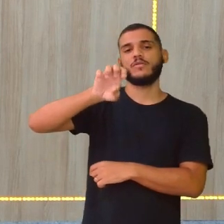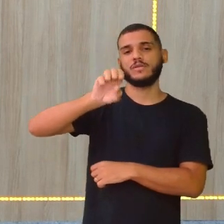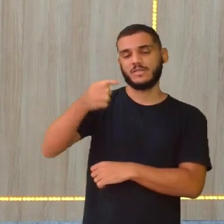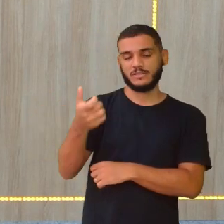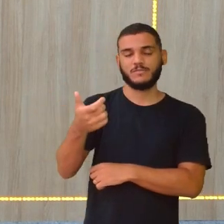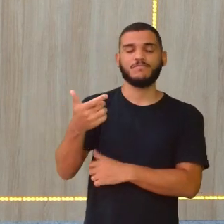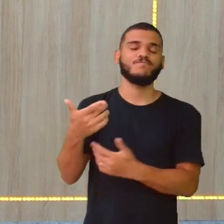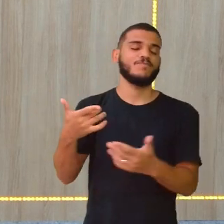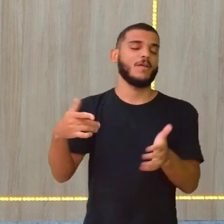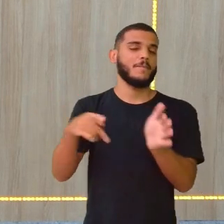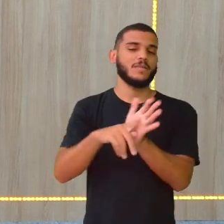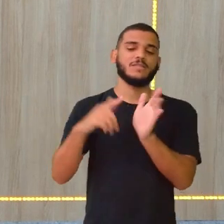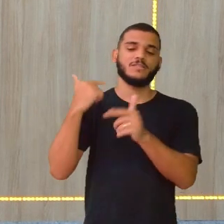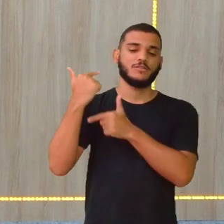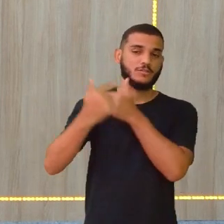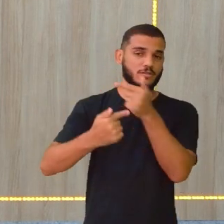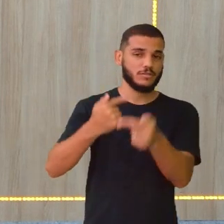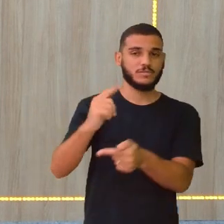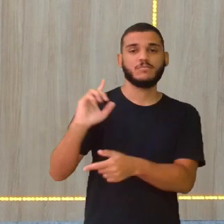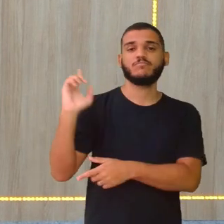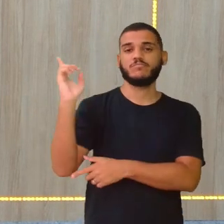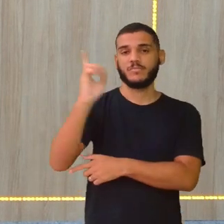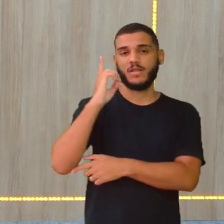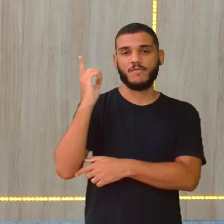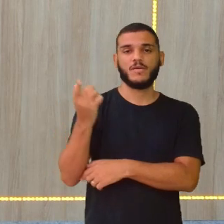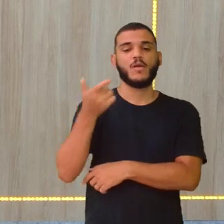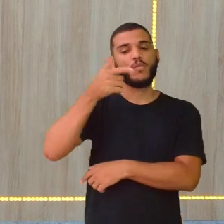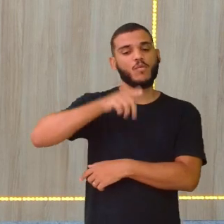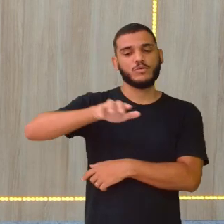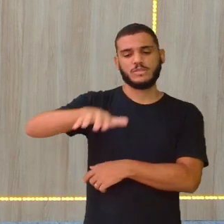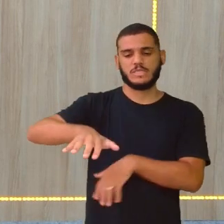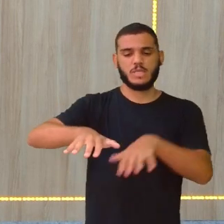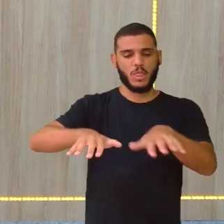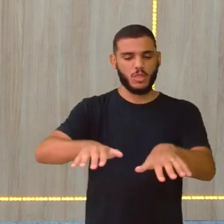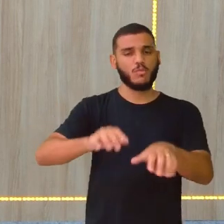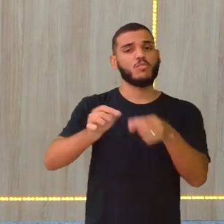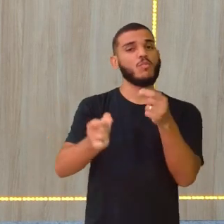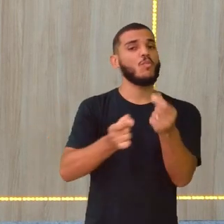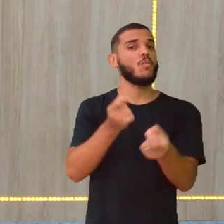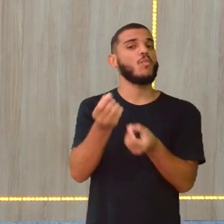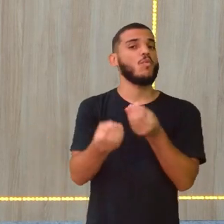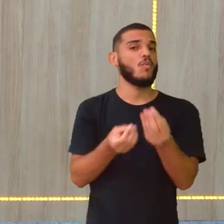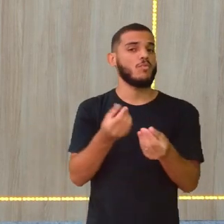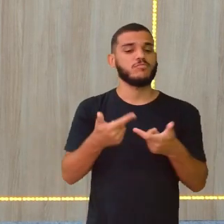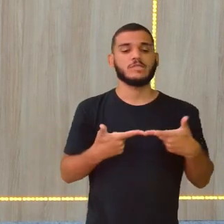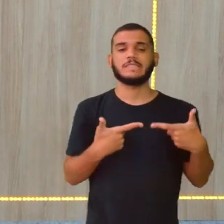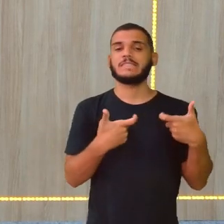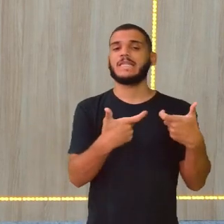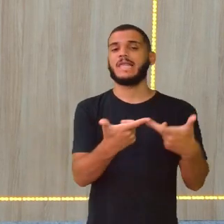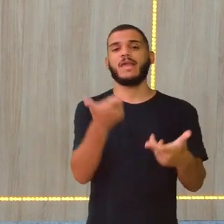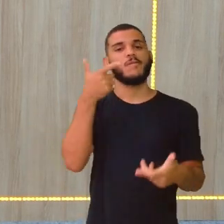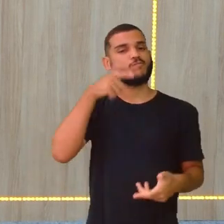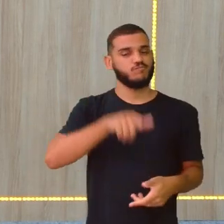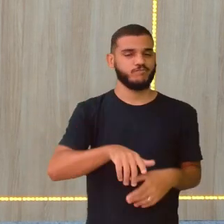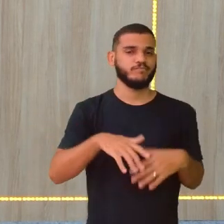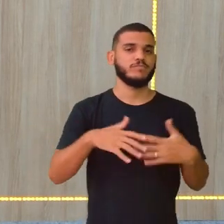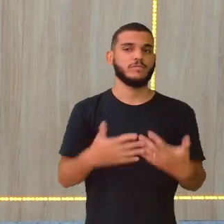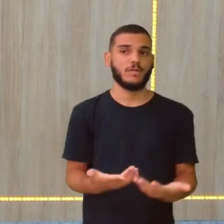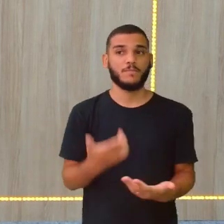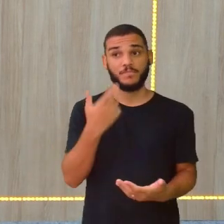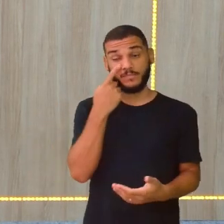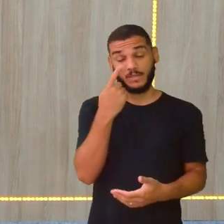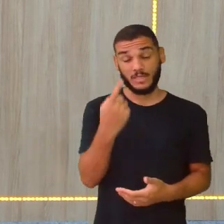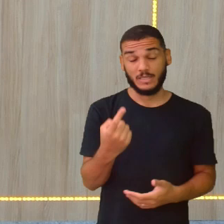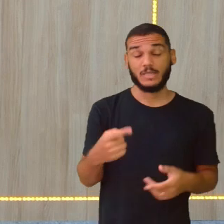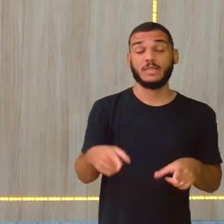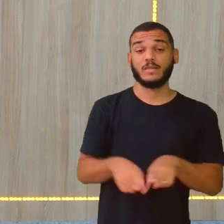não é? Se apoderou do trono por meio de guerras, batalhas vencidas. E aí é interessante porque os